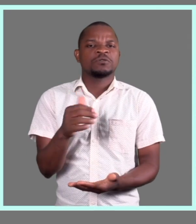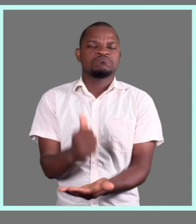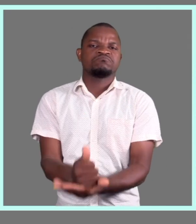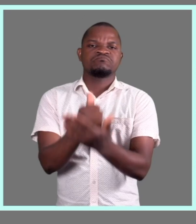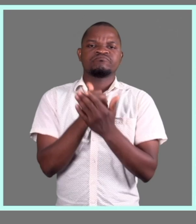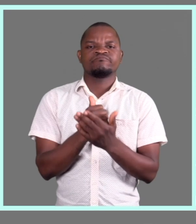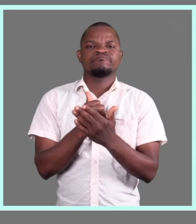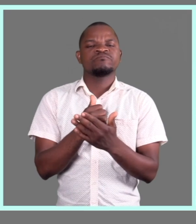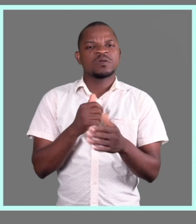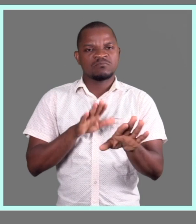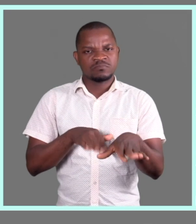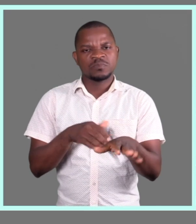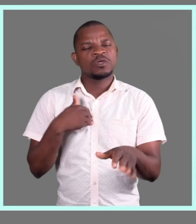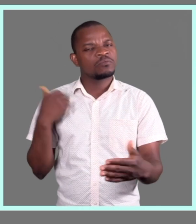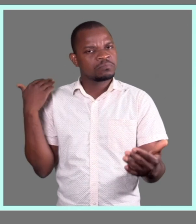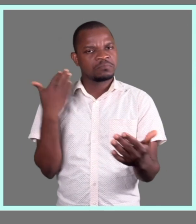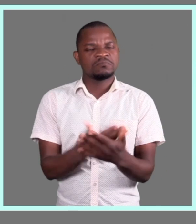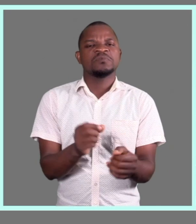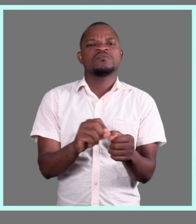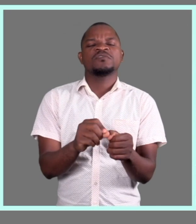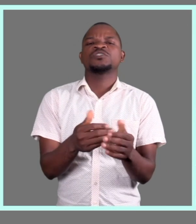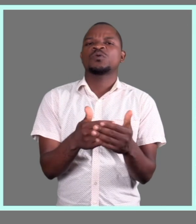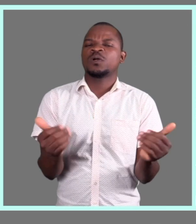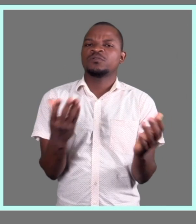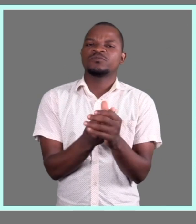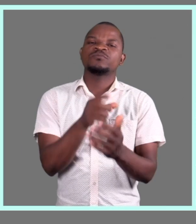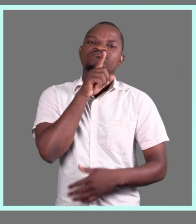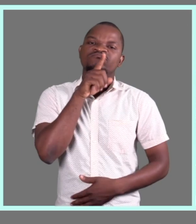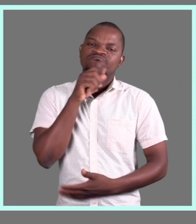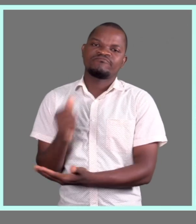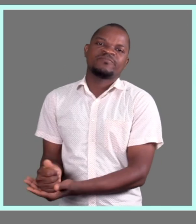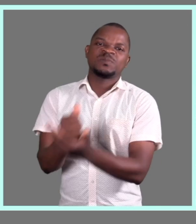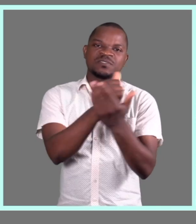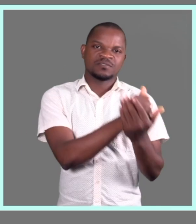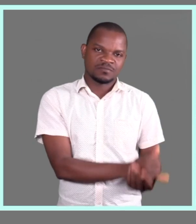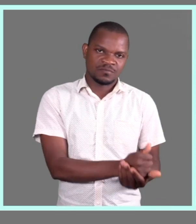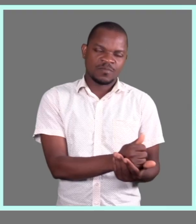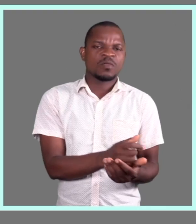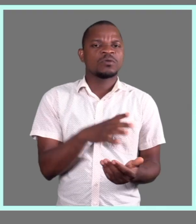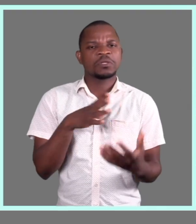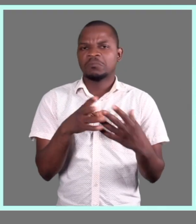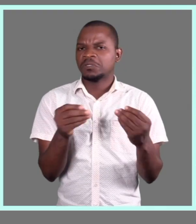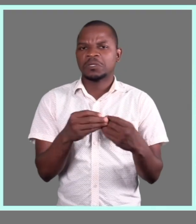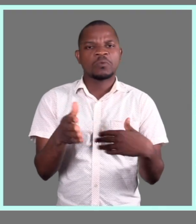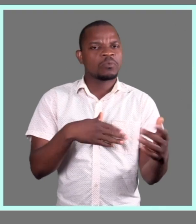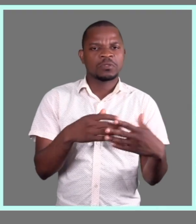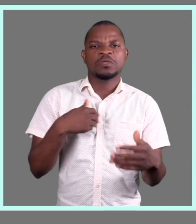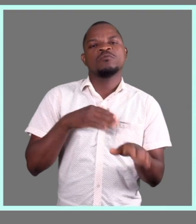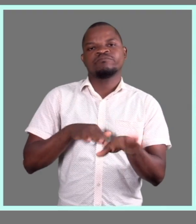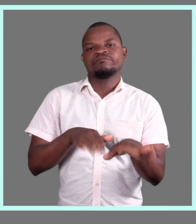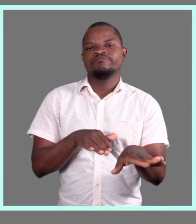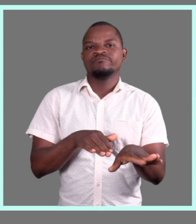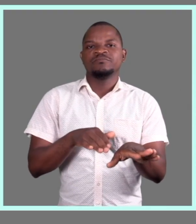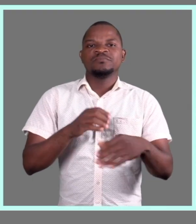Ele também ensinou-me a costurar até hoje. Eu também costuro, faço roupas com ele, tenho ajudado ele quando